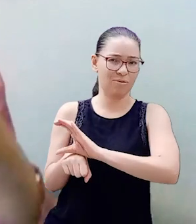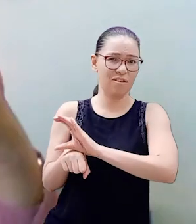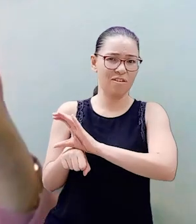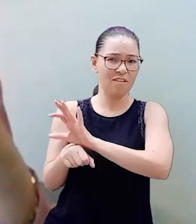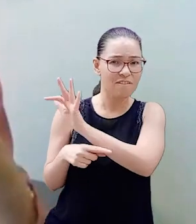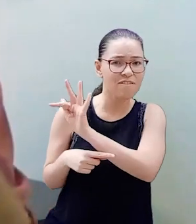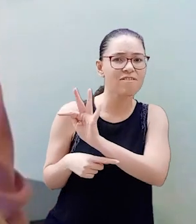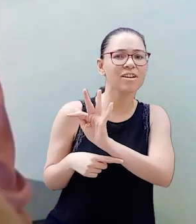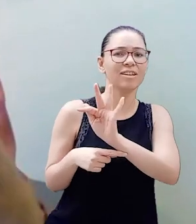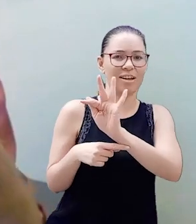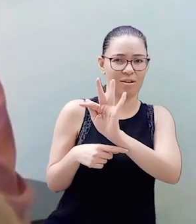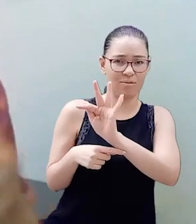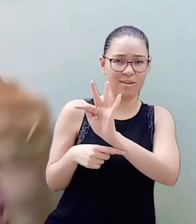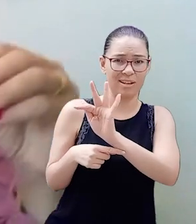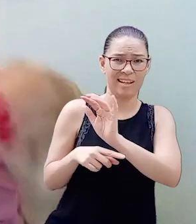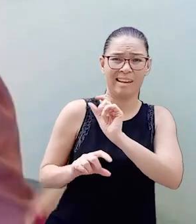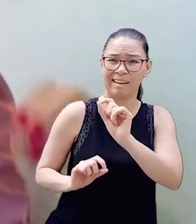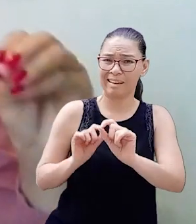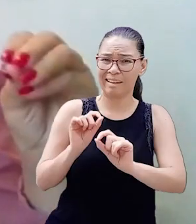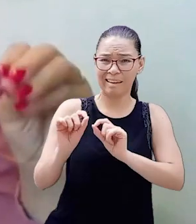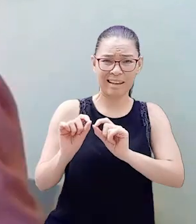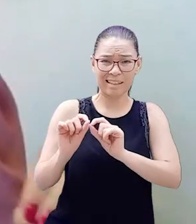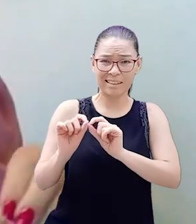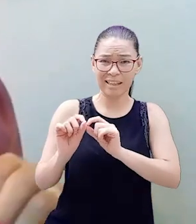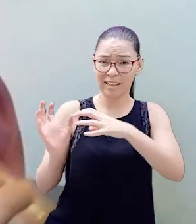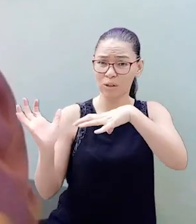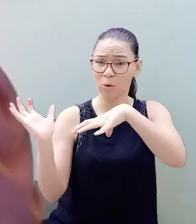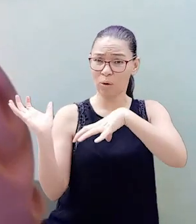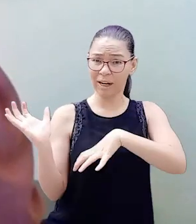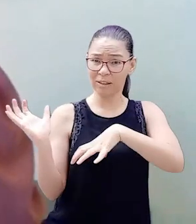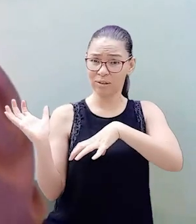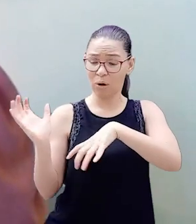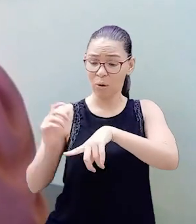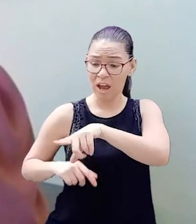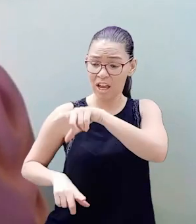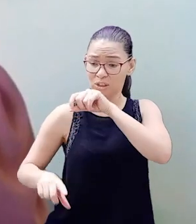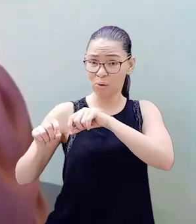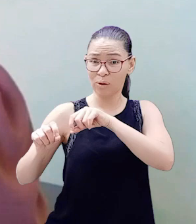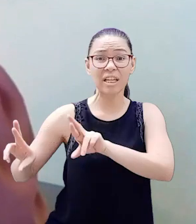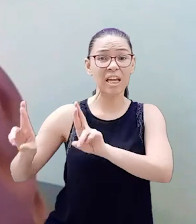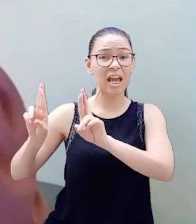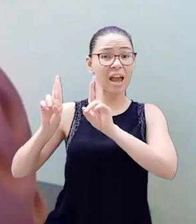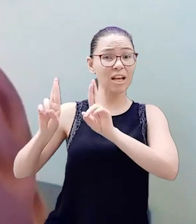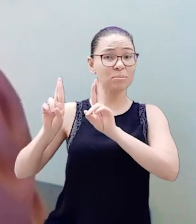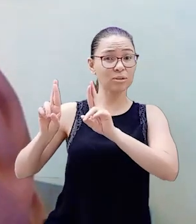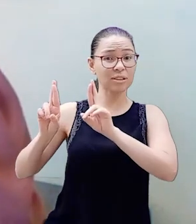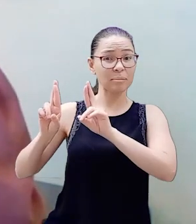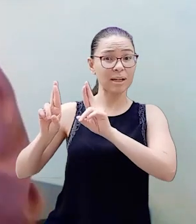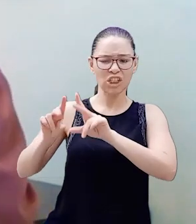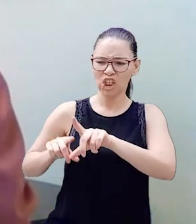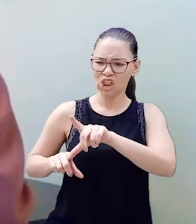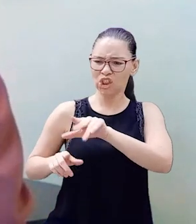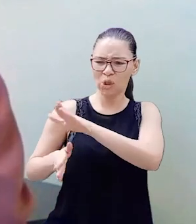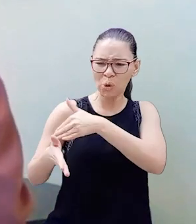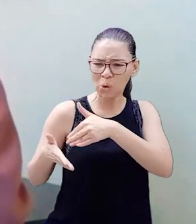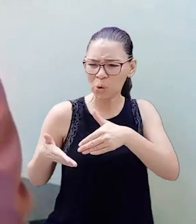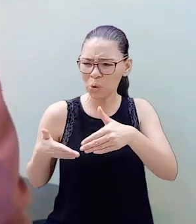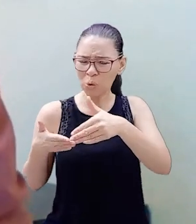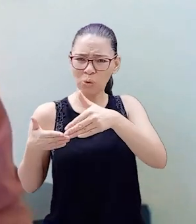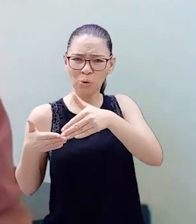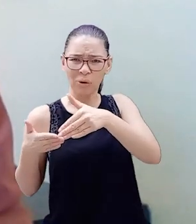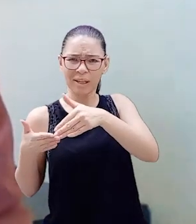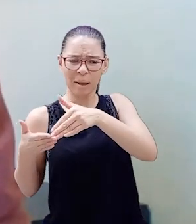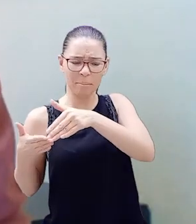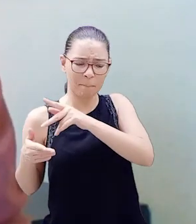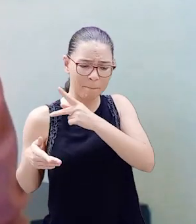na medida em que pretende atribuir ao Congresso Nacional a responsabilidade de legislar, apreciar